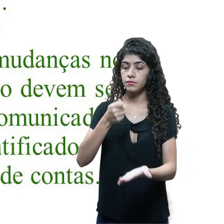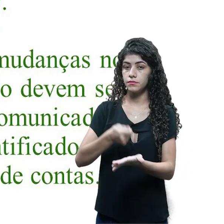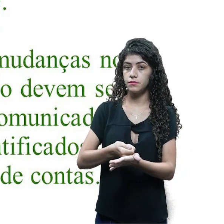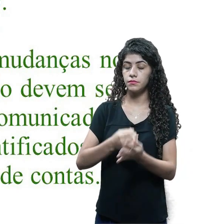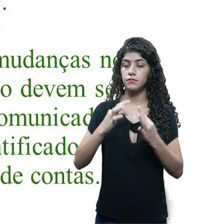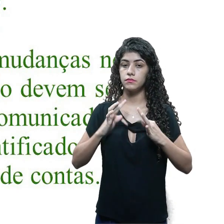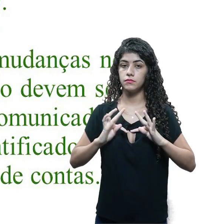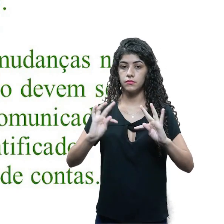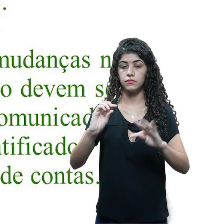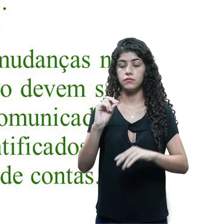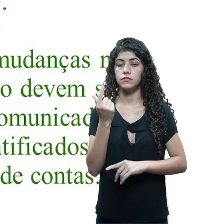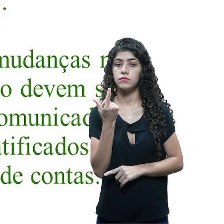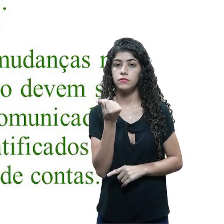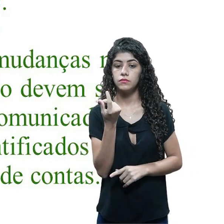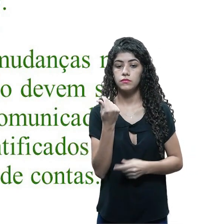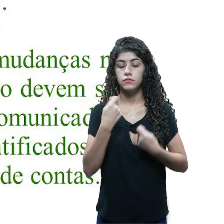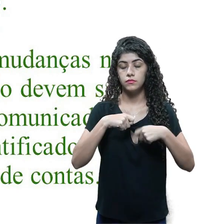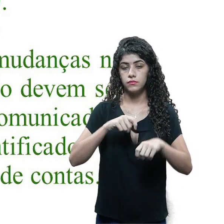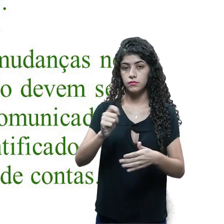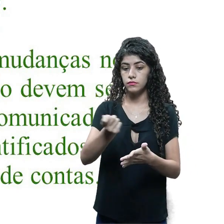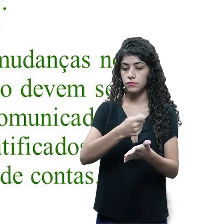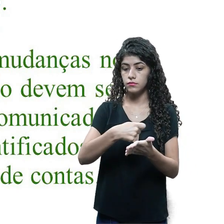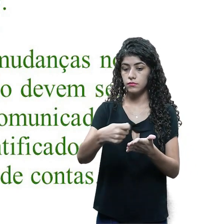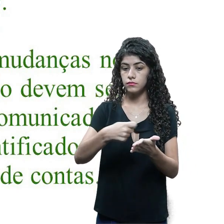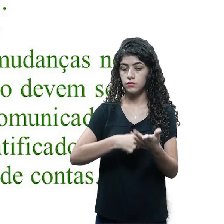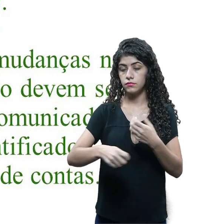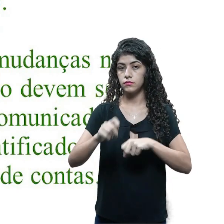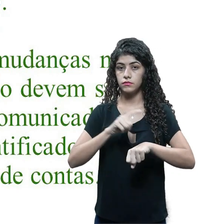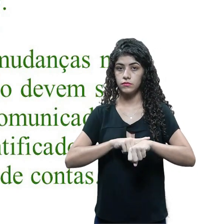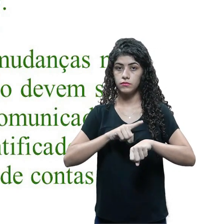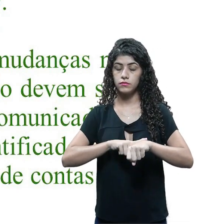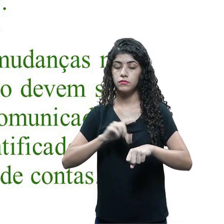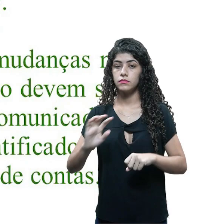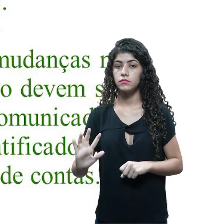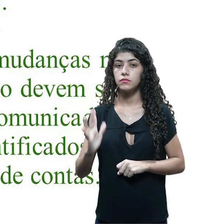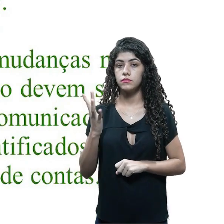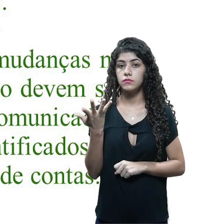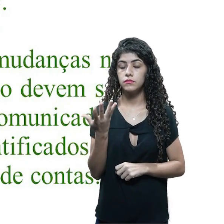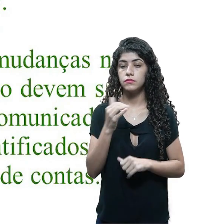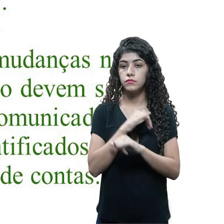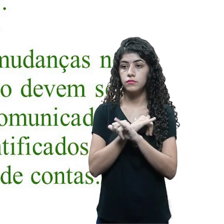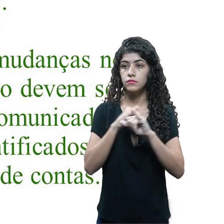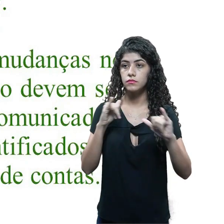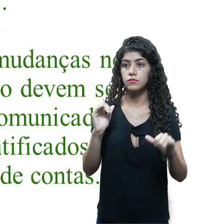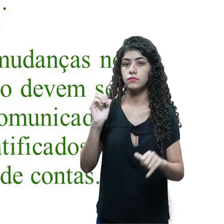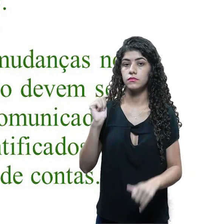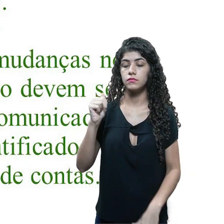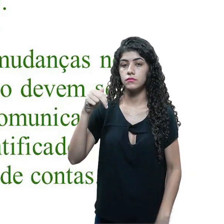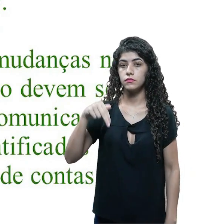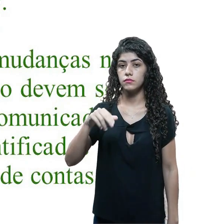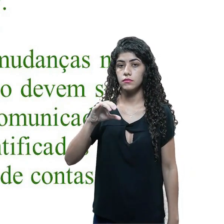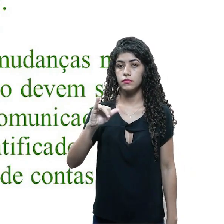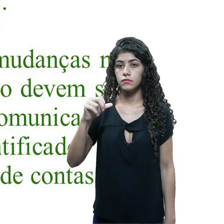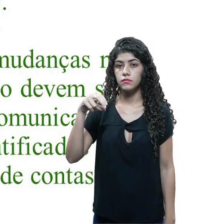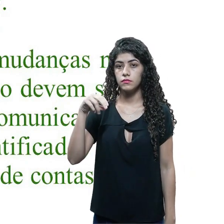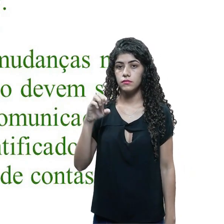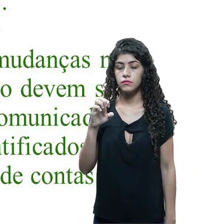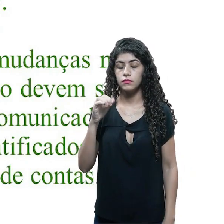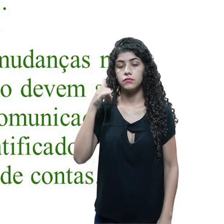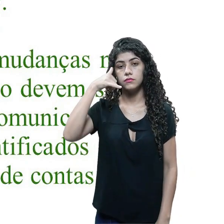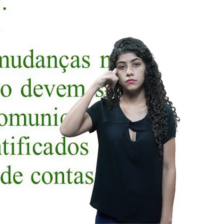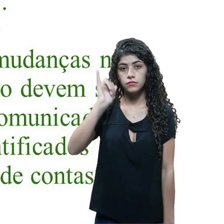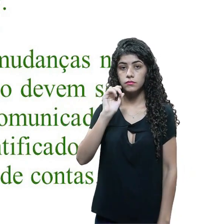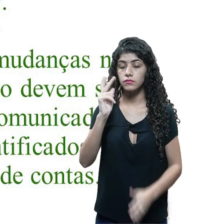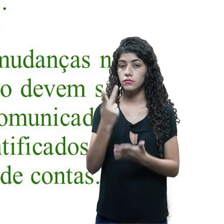nos parâmetros técnicos ou financeiros do projeto devem ser registrados no momento de sua ocorrência e comunicados à Ancine, a fim de